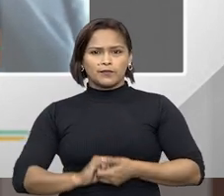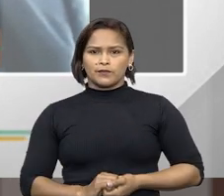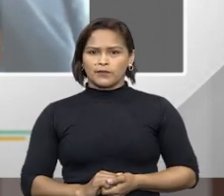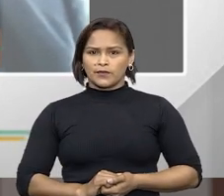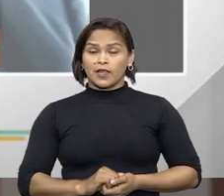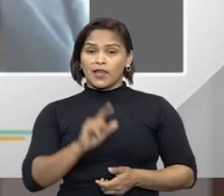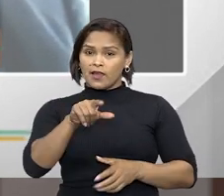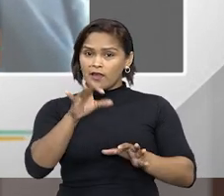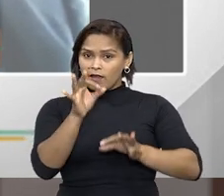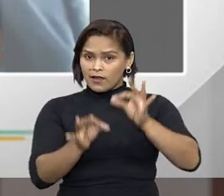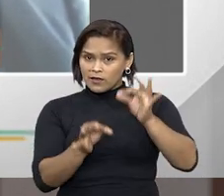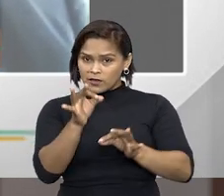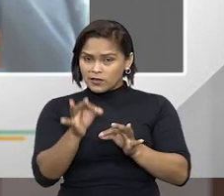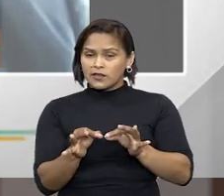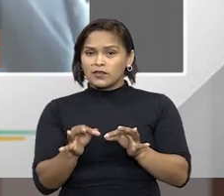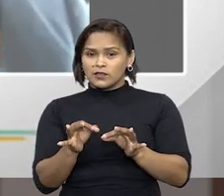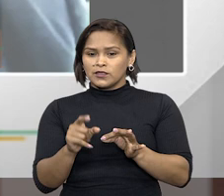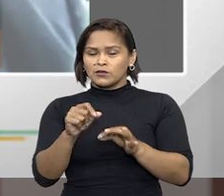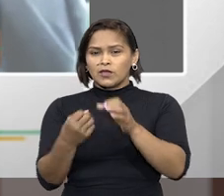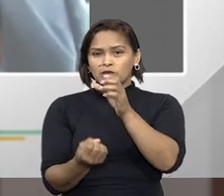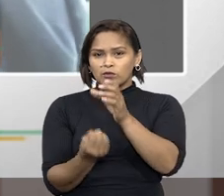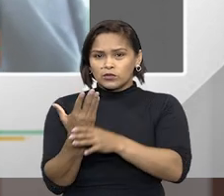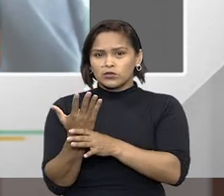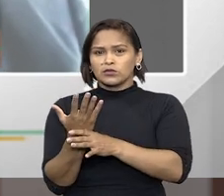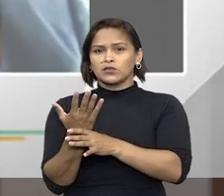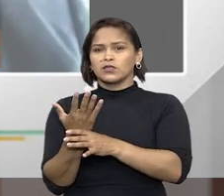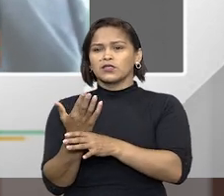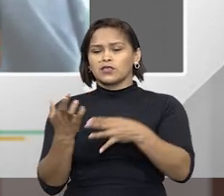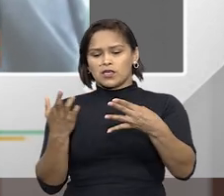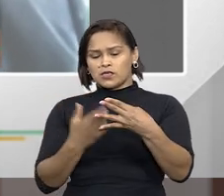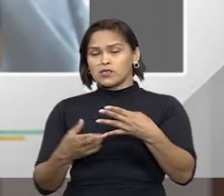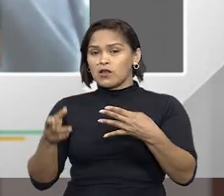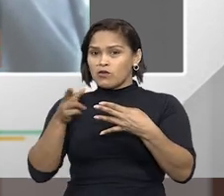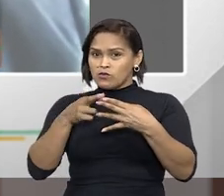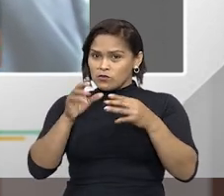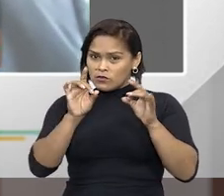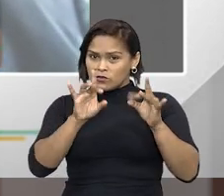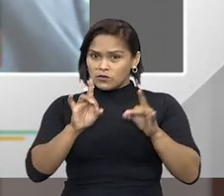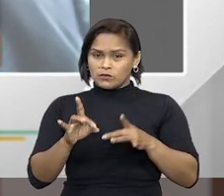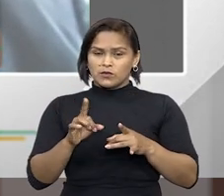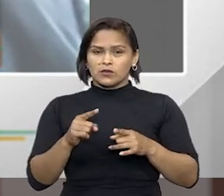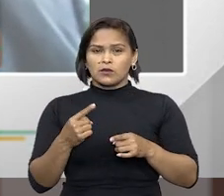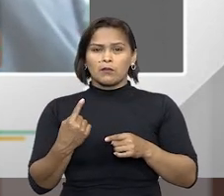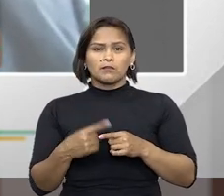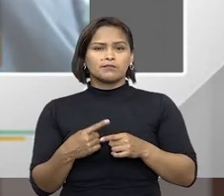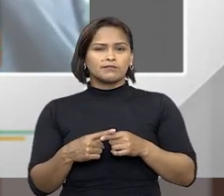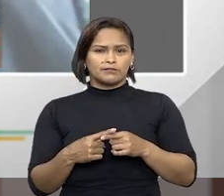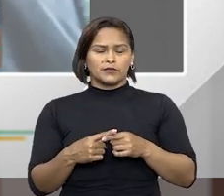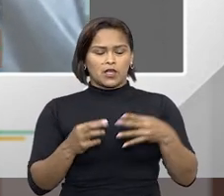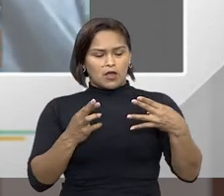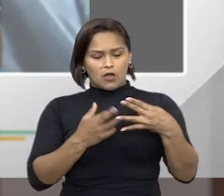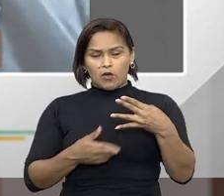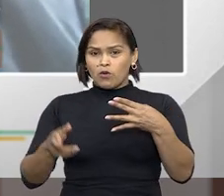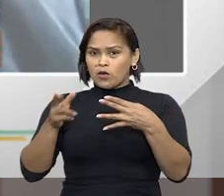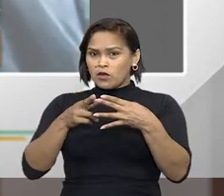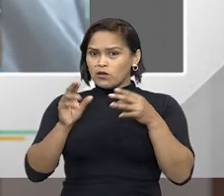justamente a criação do recurso especial. O recurso especial